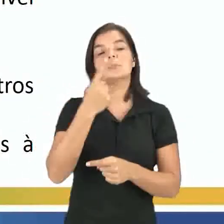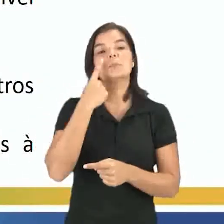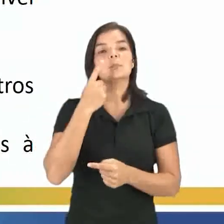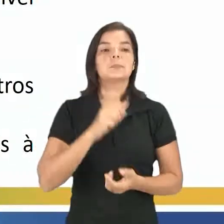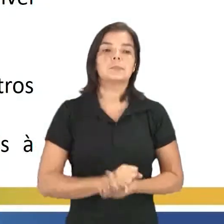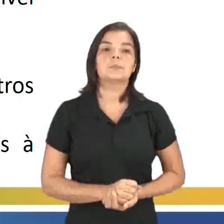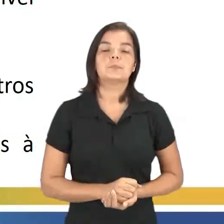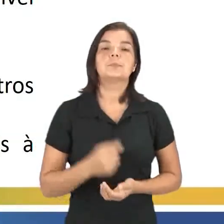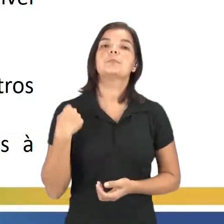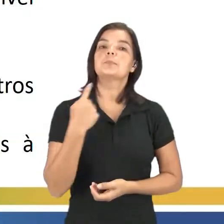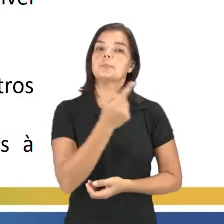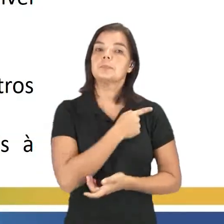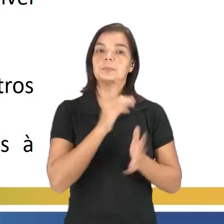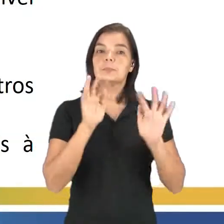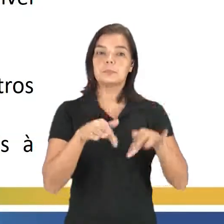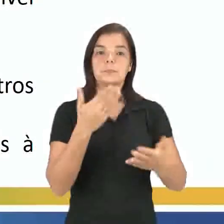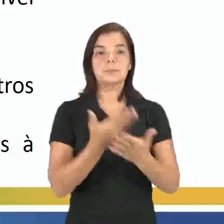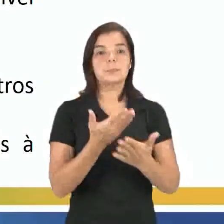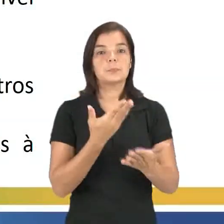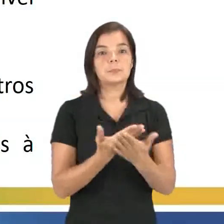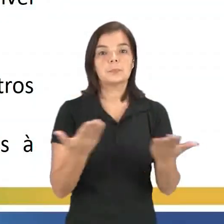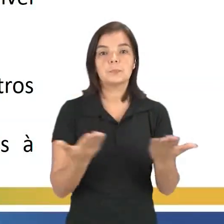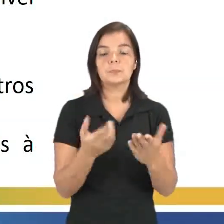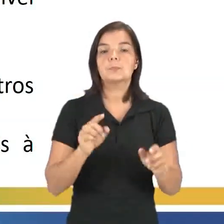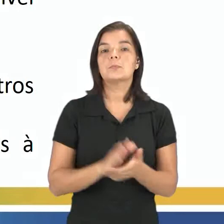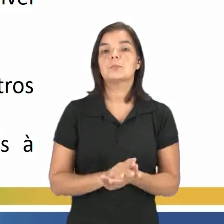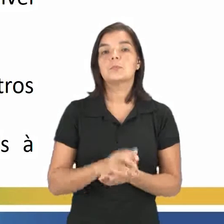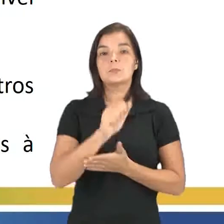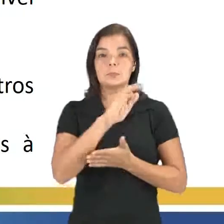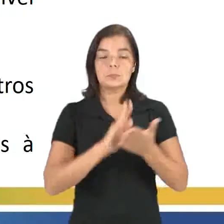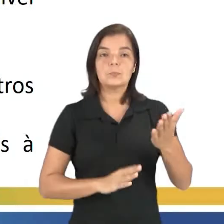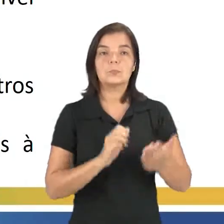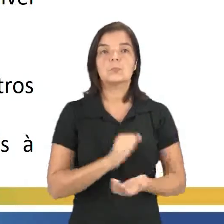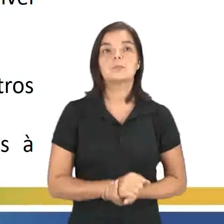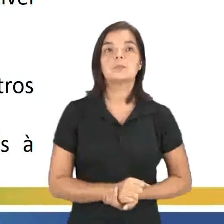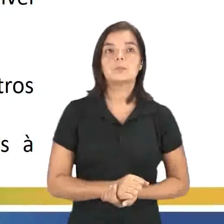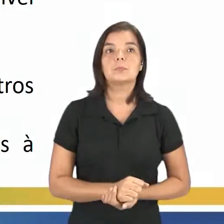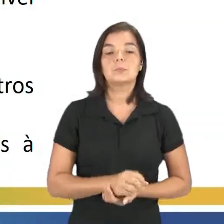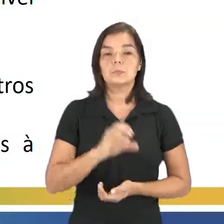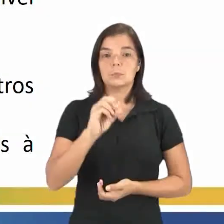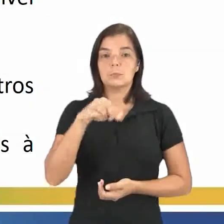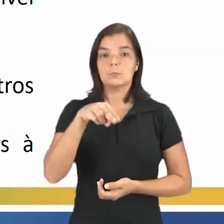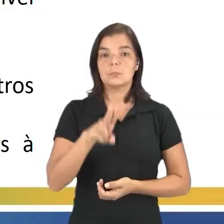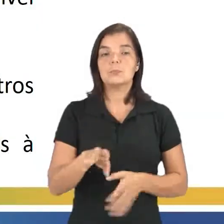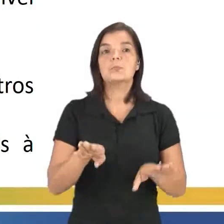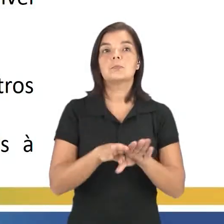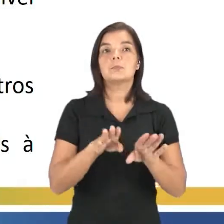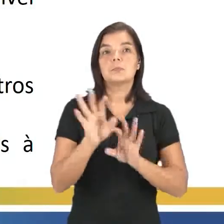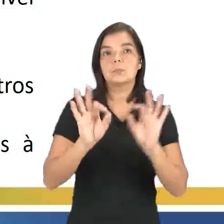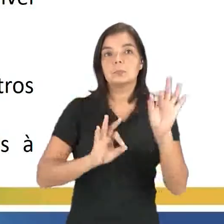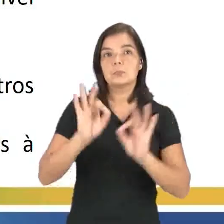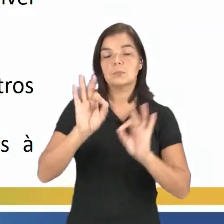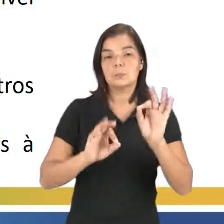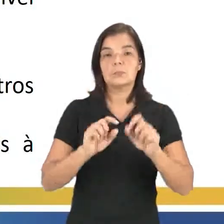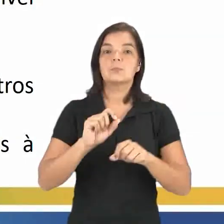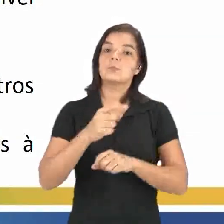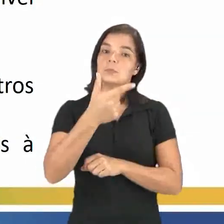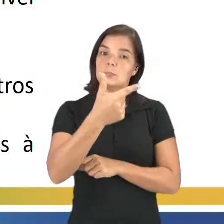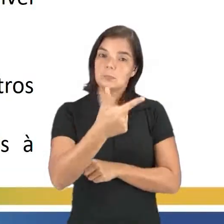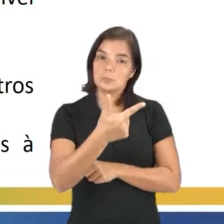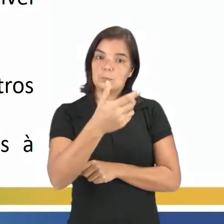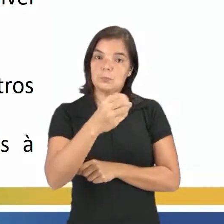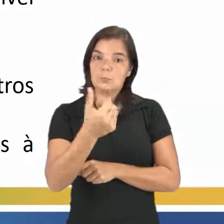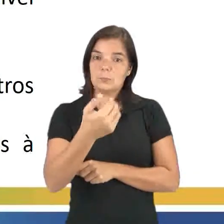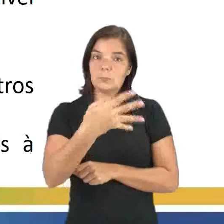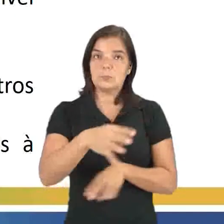ok? Para nós concluirmos a nossa aula de hoje, nós temos aqui um exercício. A ONU, que é a Organização das Nações Unidas, declara